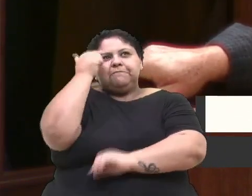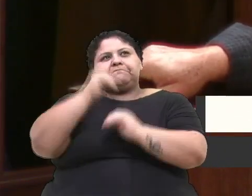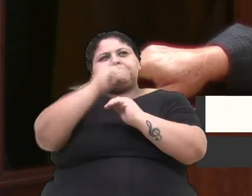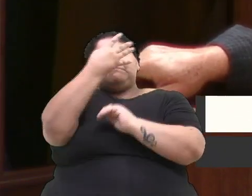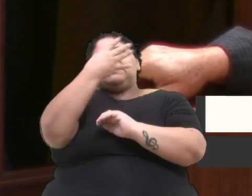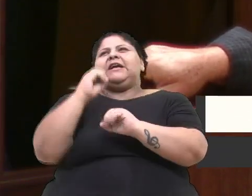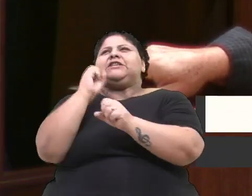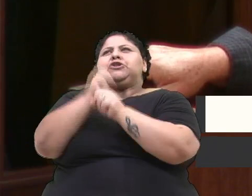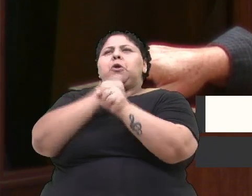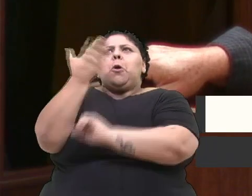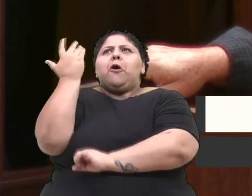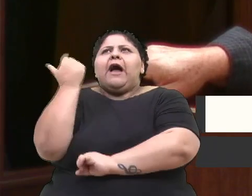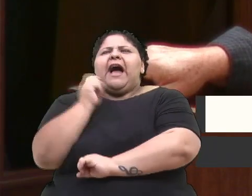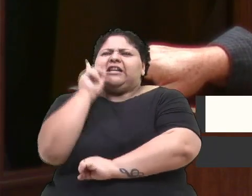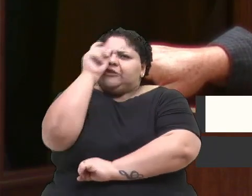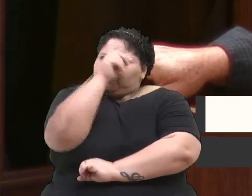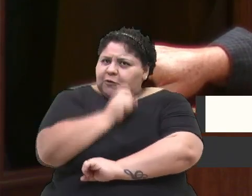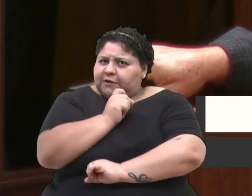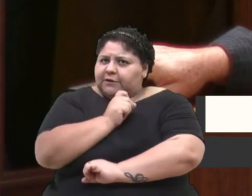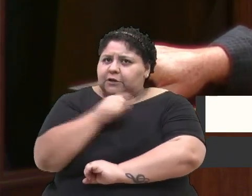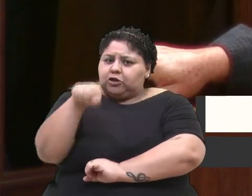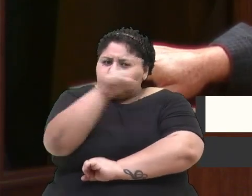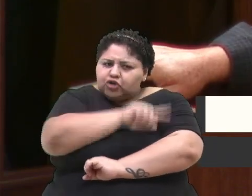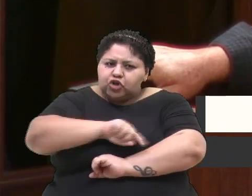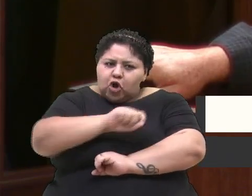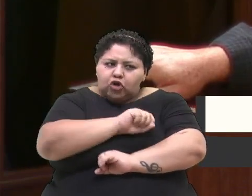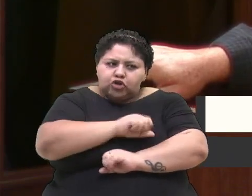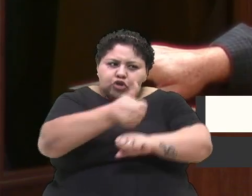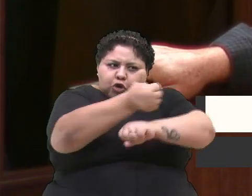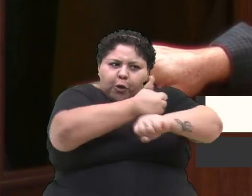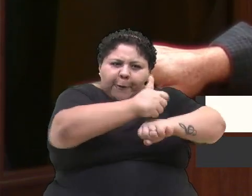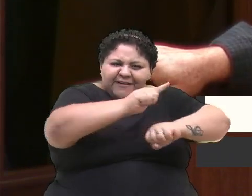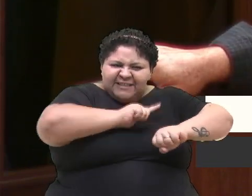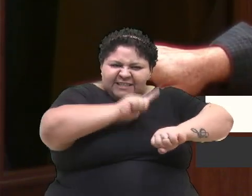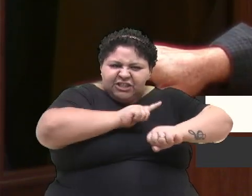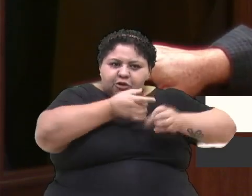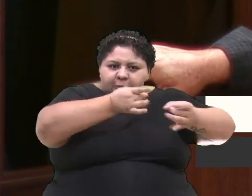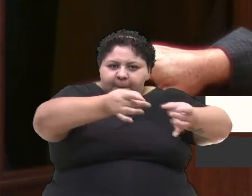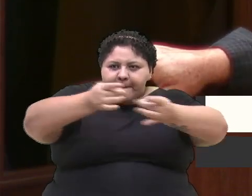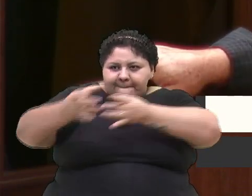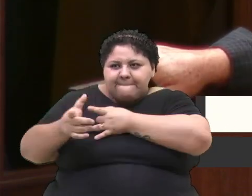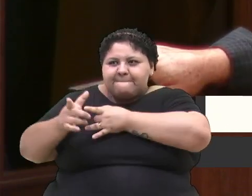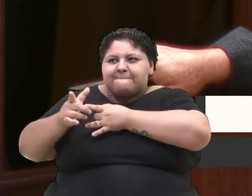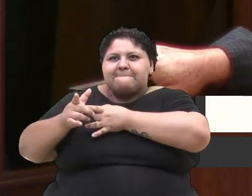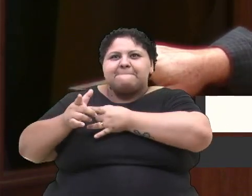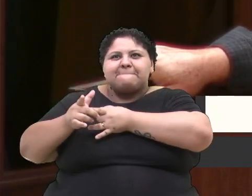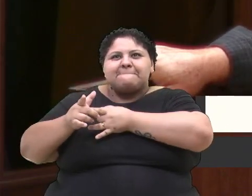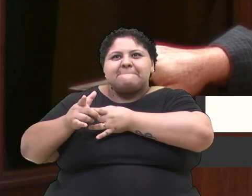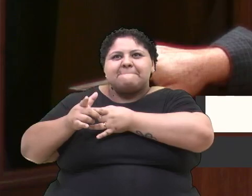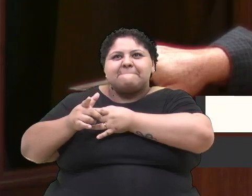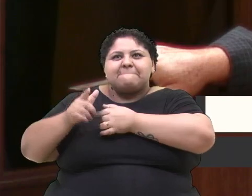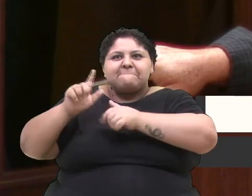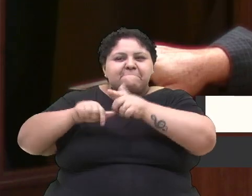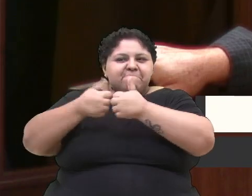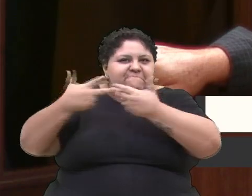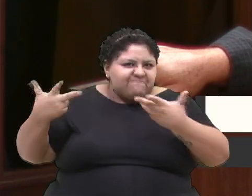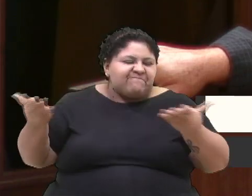40 anos atrás, a dificuldade que os nossos produtores tinham em comercializar os seus produtos, tá?